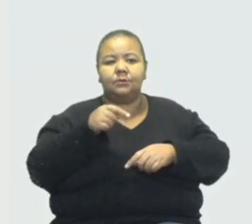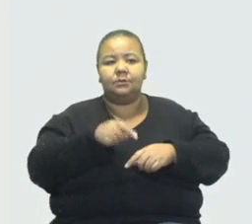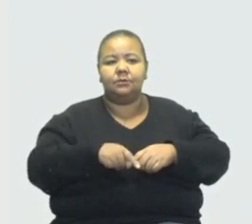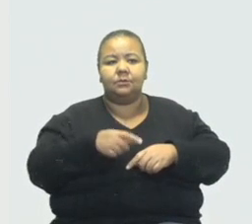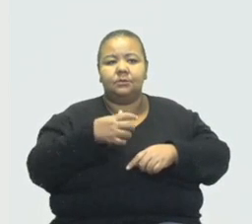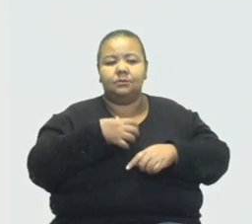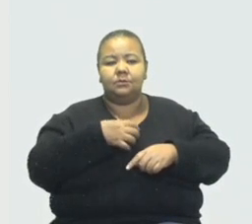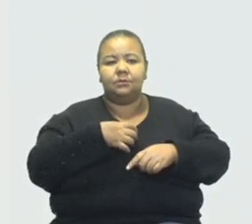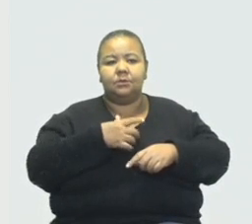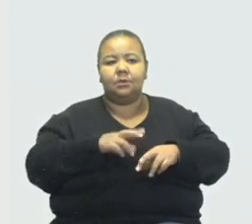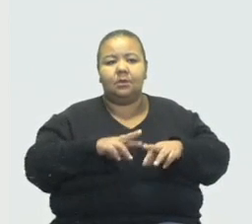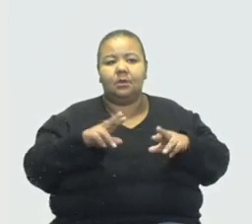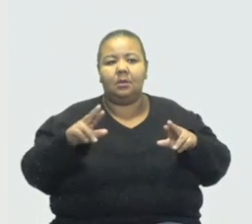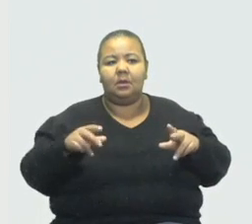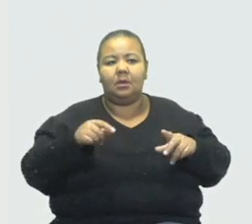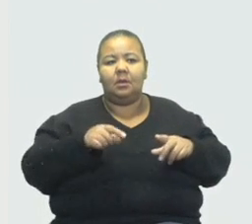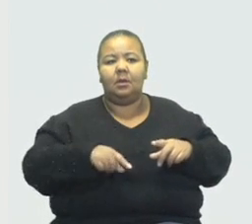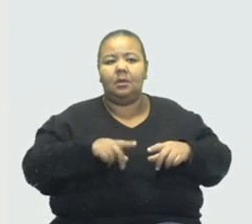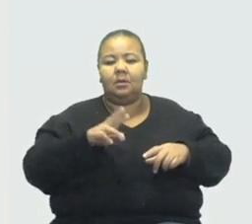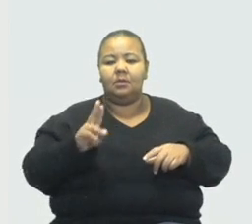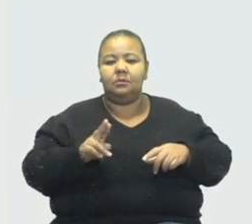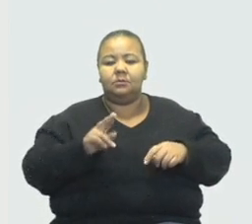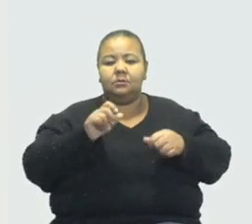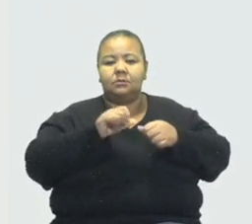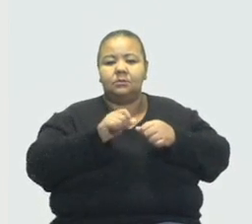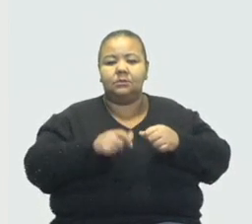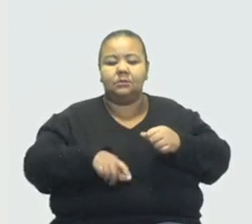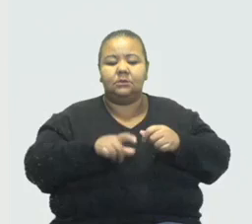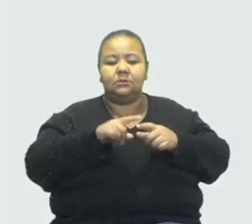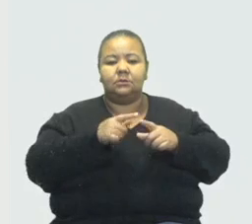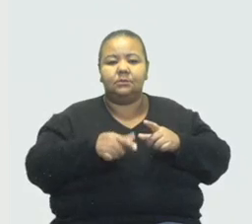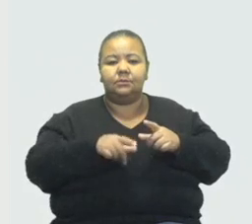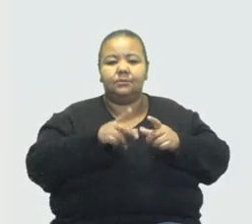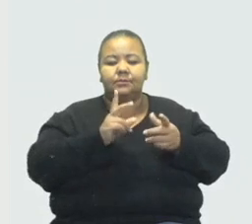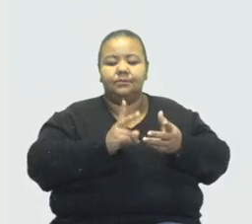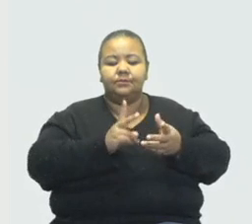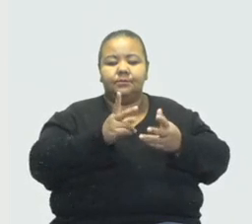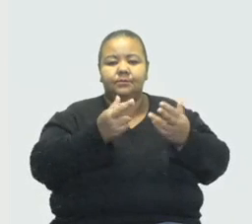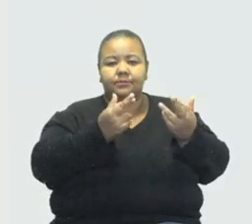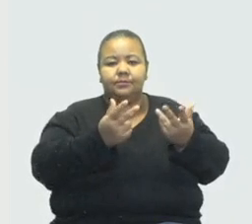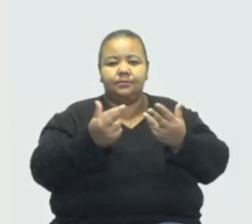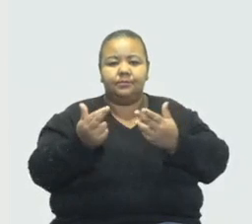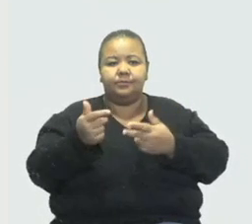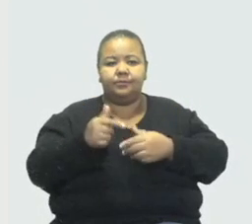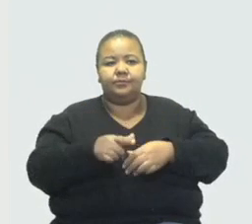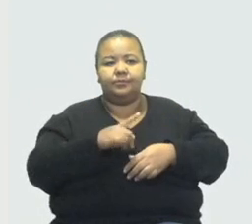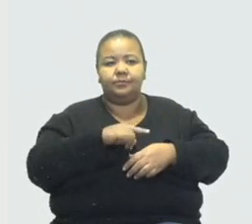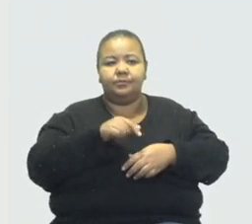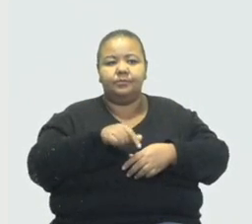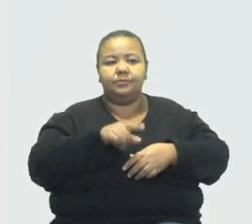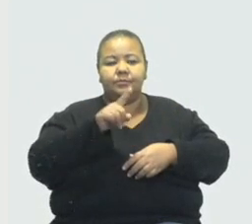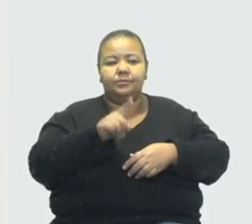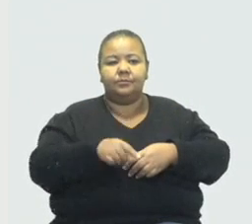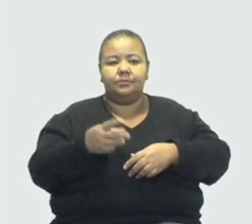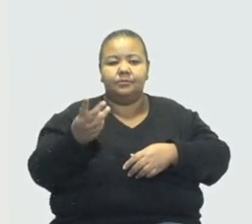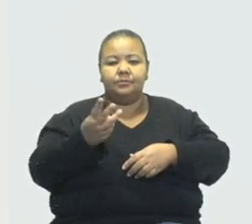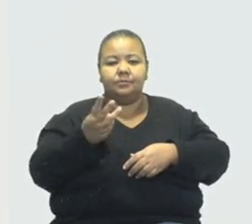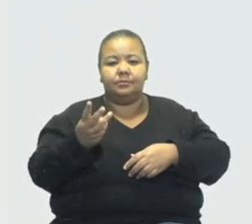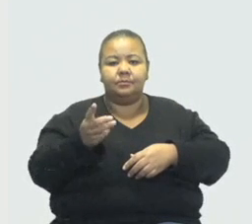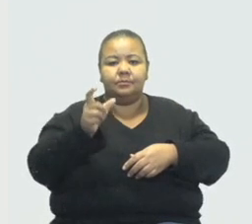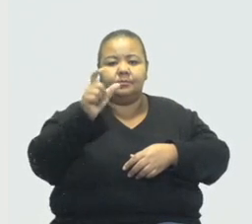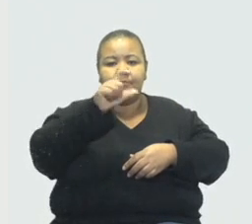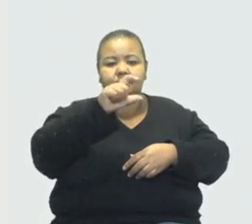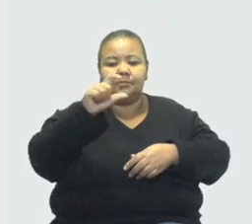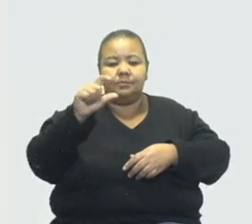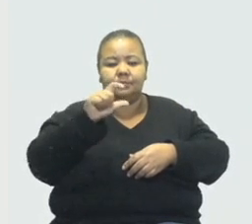ou a diferença, nós temos que trabalhar com matrizes de mesma ordem. Nesse caso aqui, nós temos uma matriz que tem 3 linhas